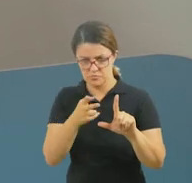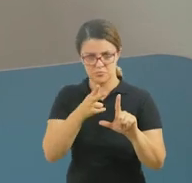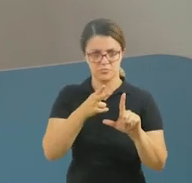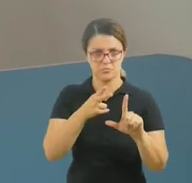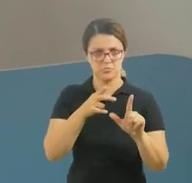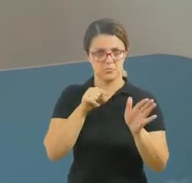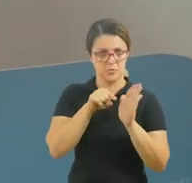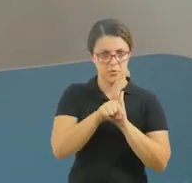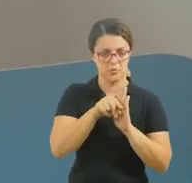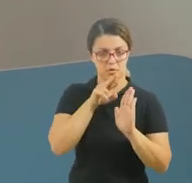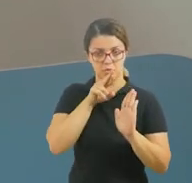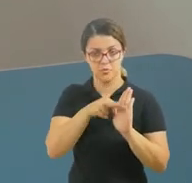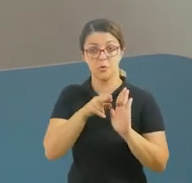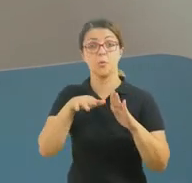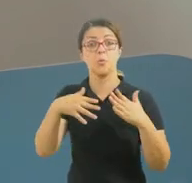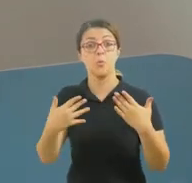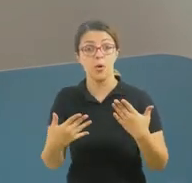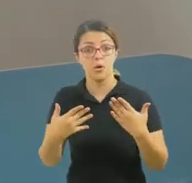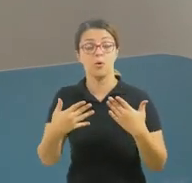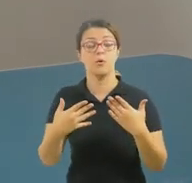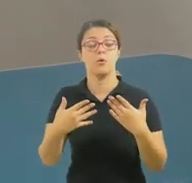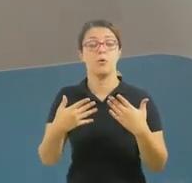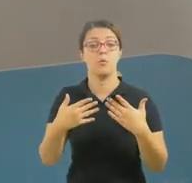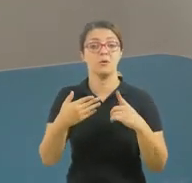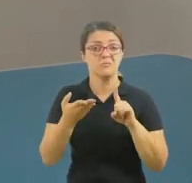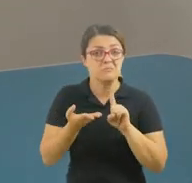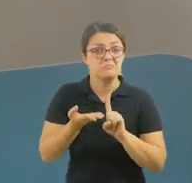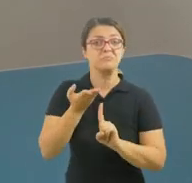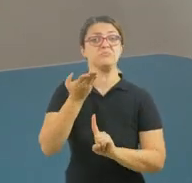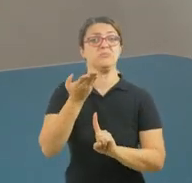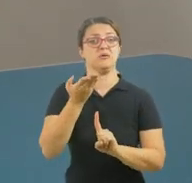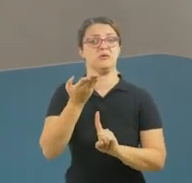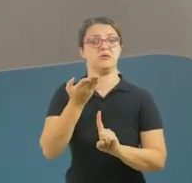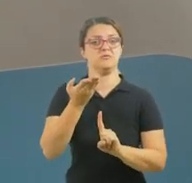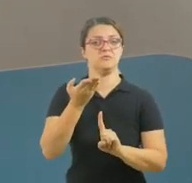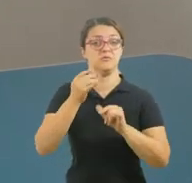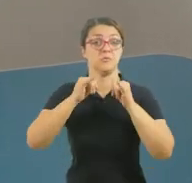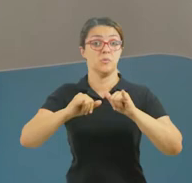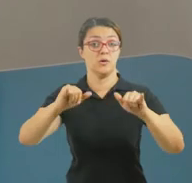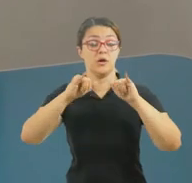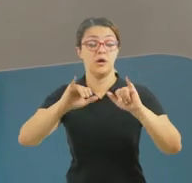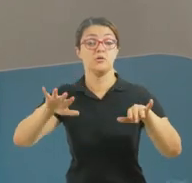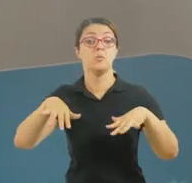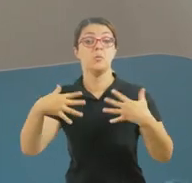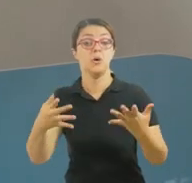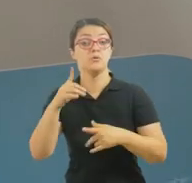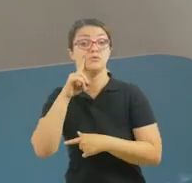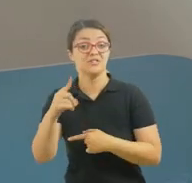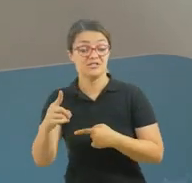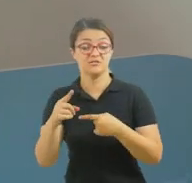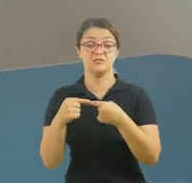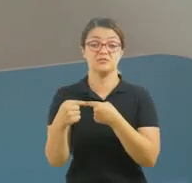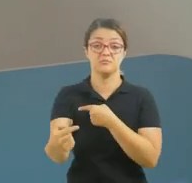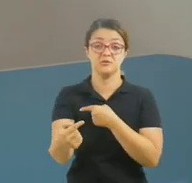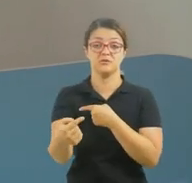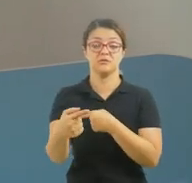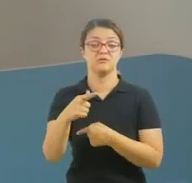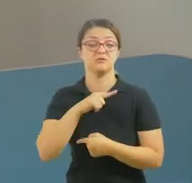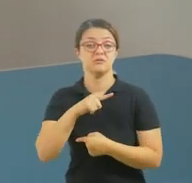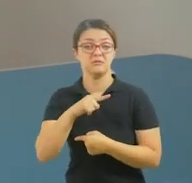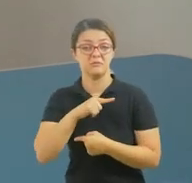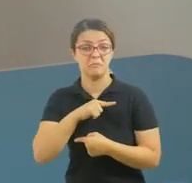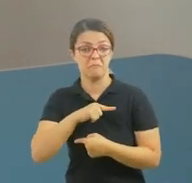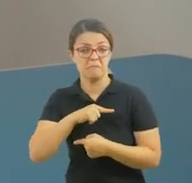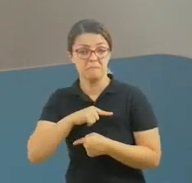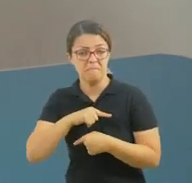pergunta. Qual a temperatura mais alta prevista? E em qual destes dias da semana teremos a